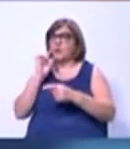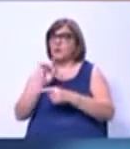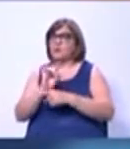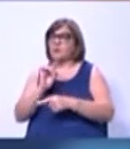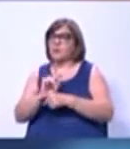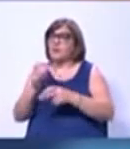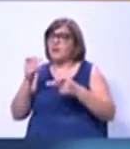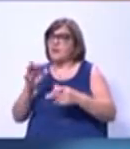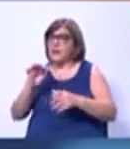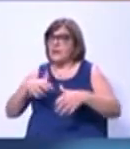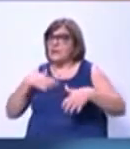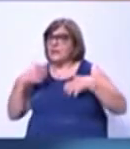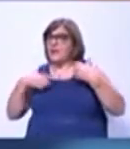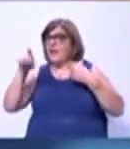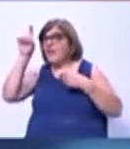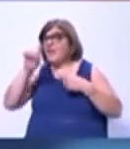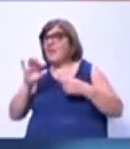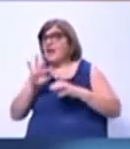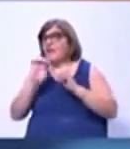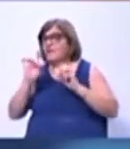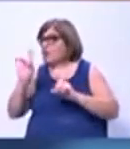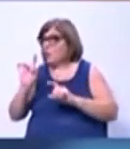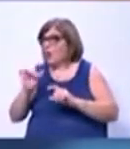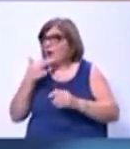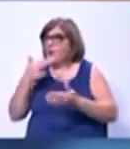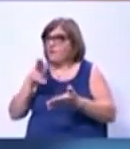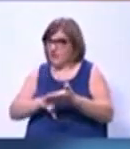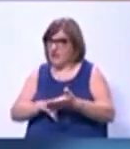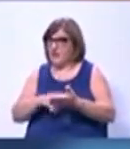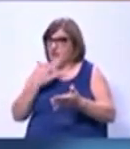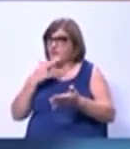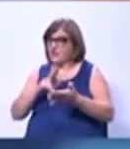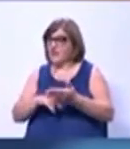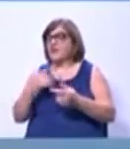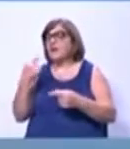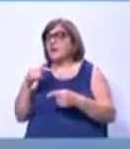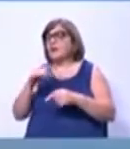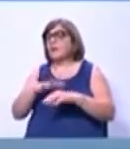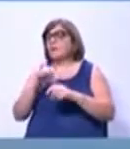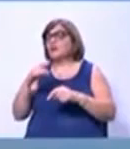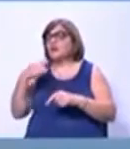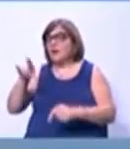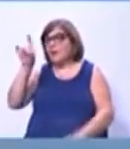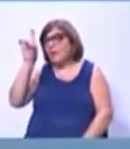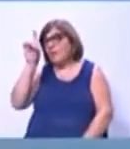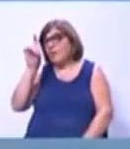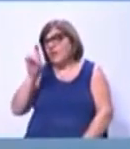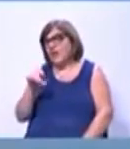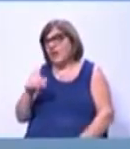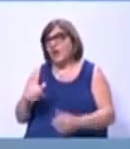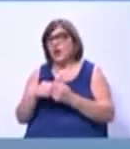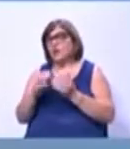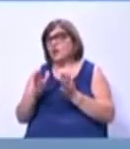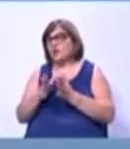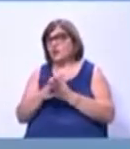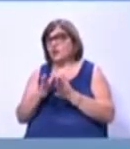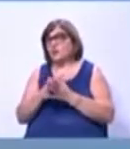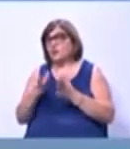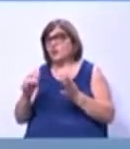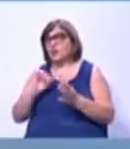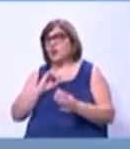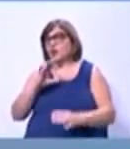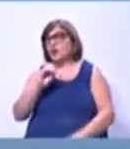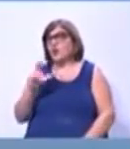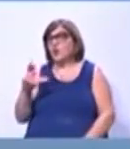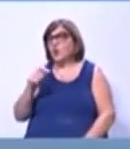ficarem mais irritados ao final do dia. Isto não é mito? Não, isso Pronto. É normal. E até por isto mesmo, porque ao longo do dia todos nós vamos aumentando o nosso cortisol.